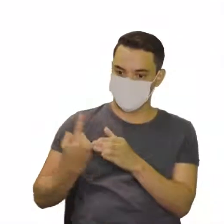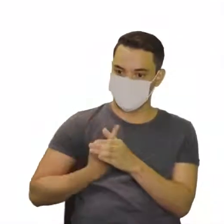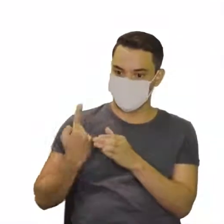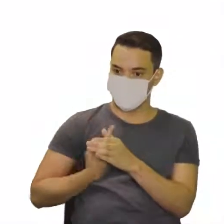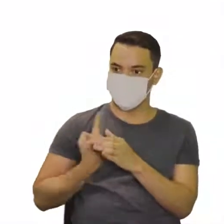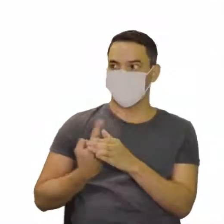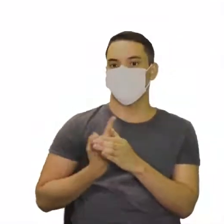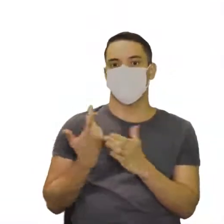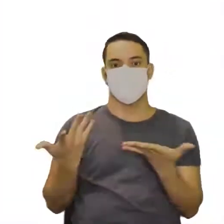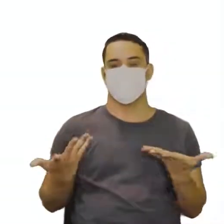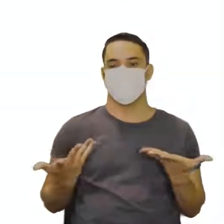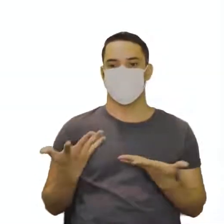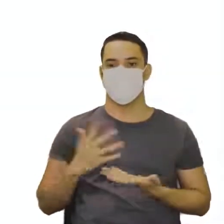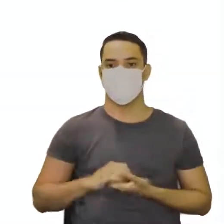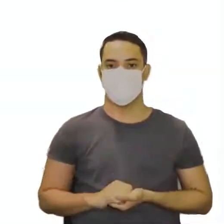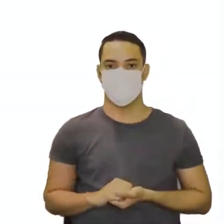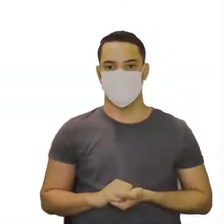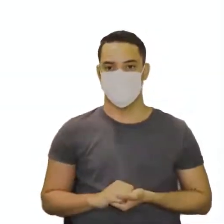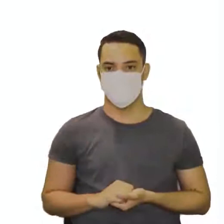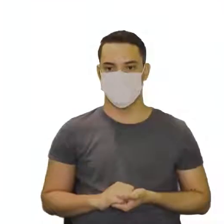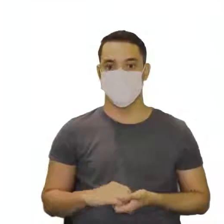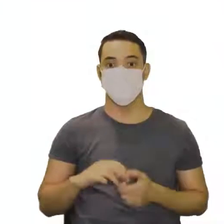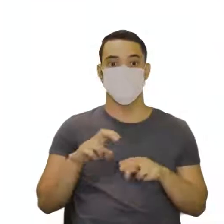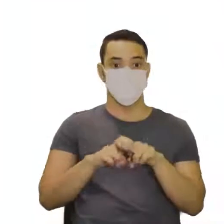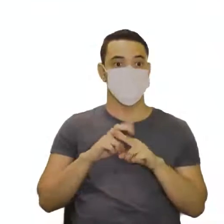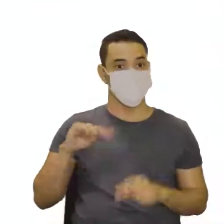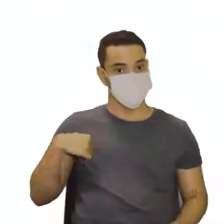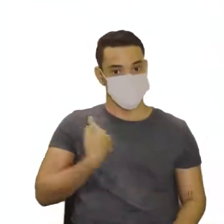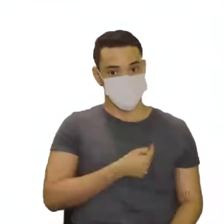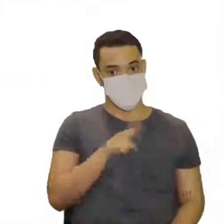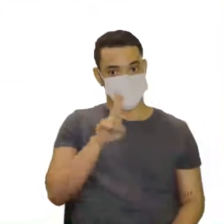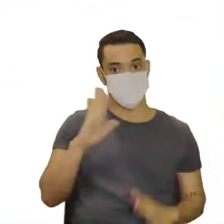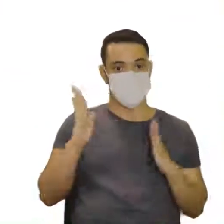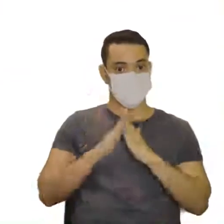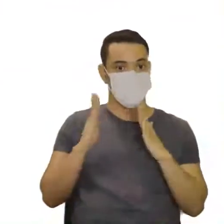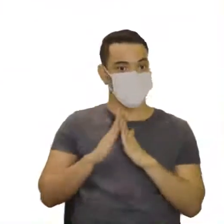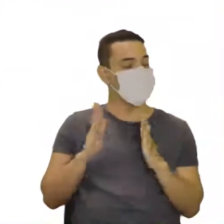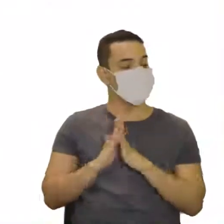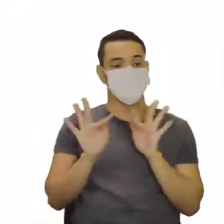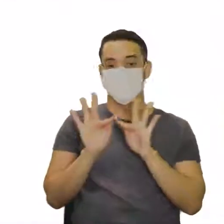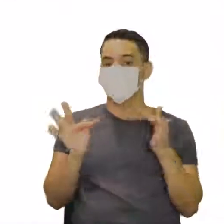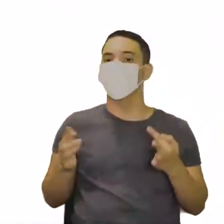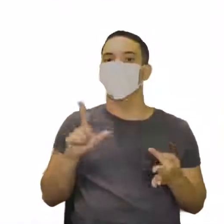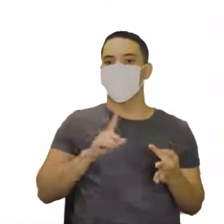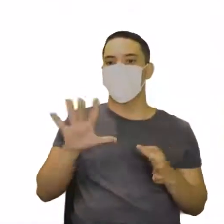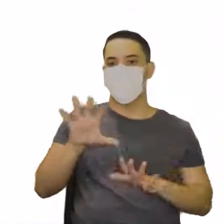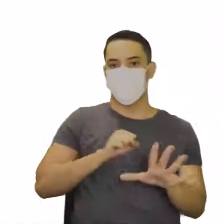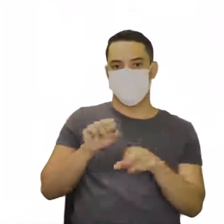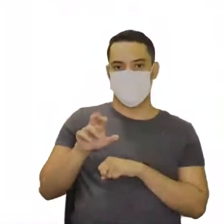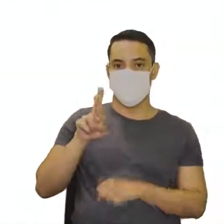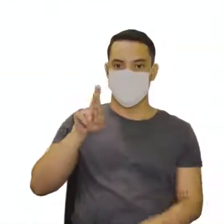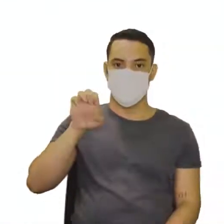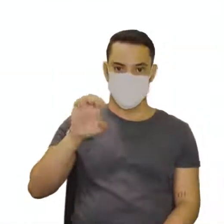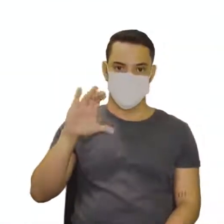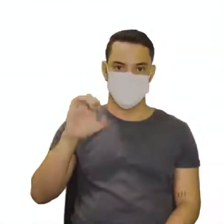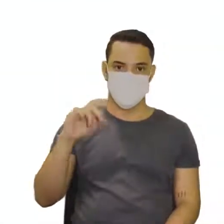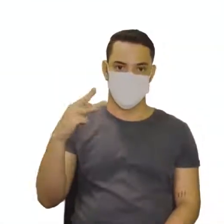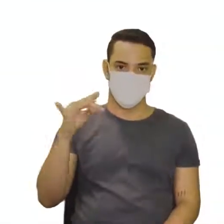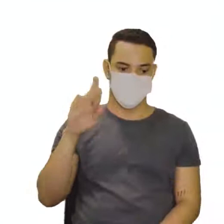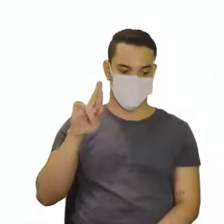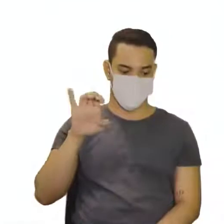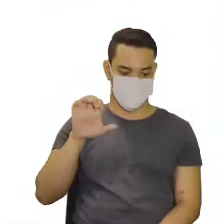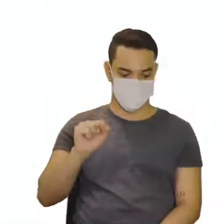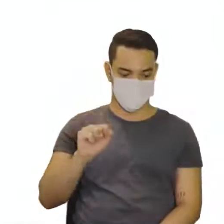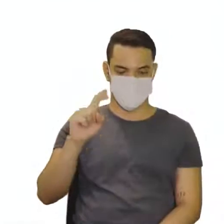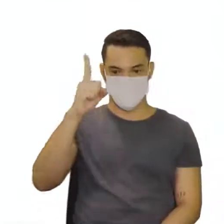liquidificador, tá bom? Então, os nossos eletrodomésticos basicamente são receptores, ok? Em nosso